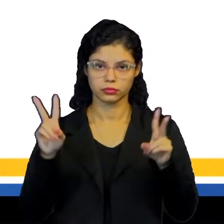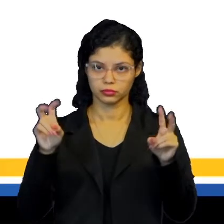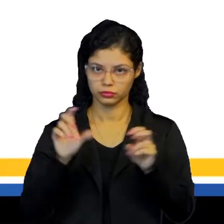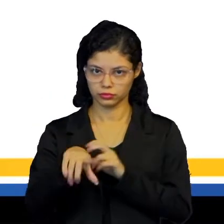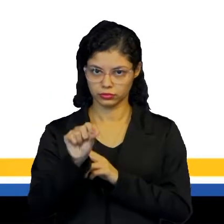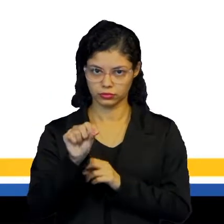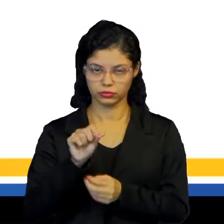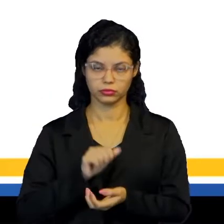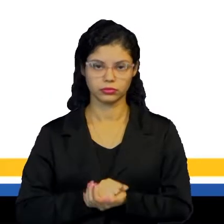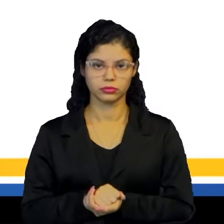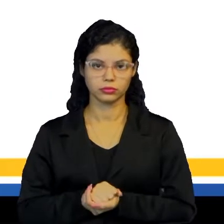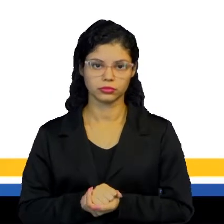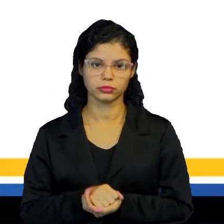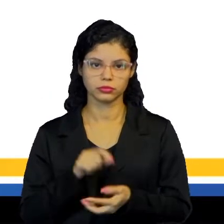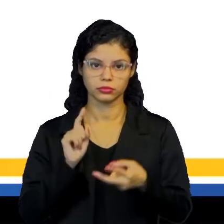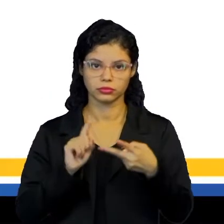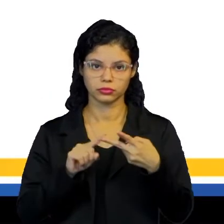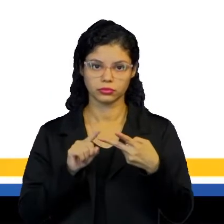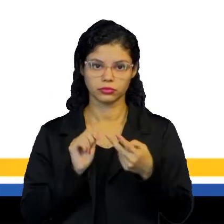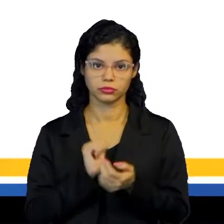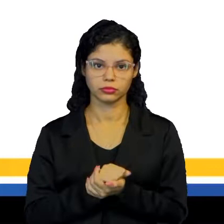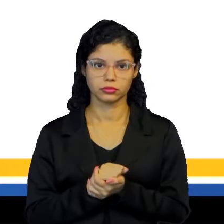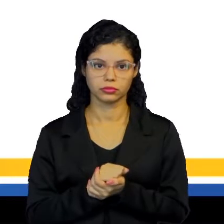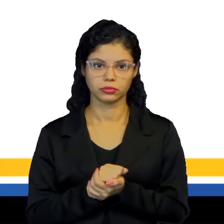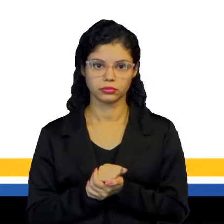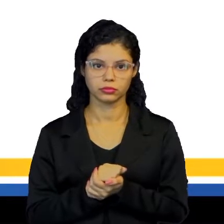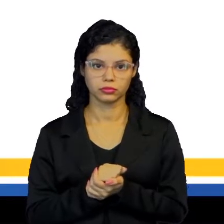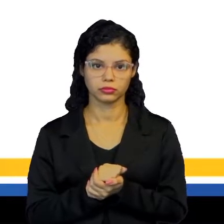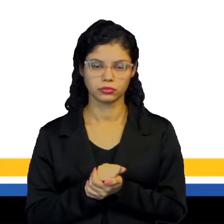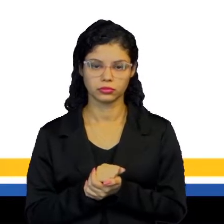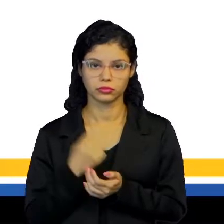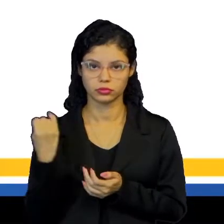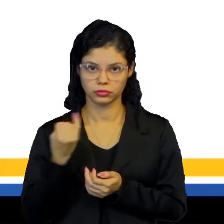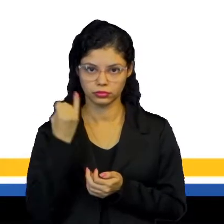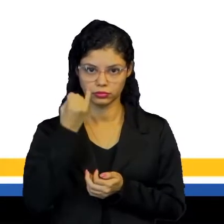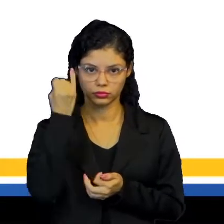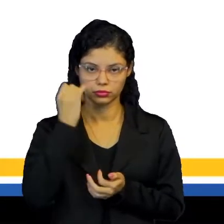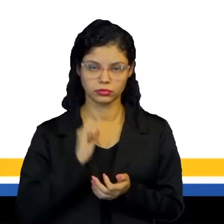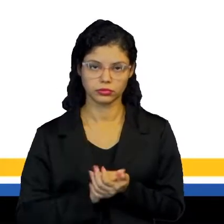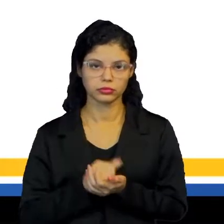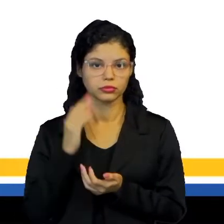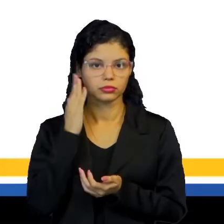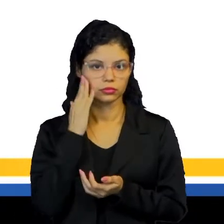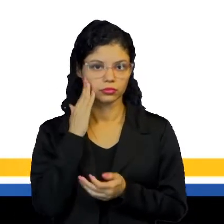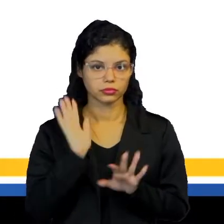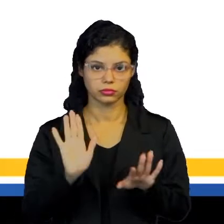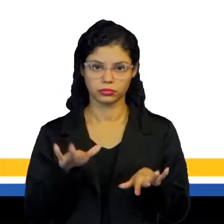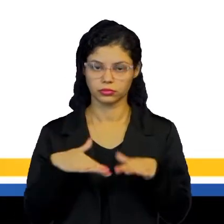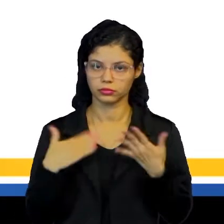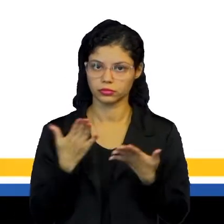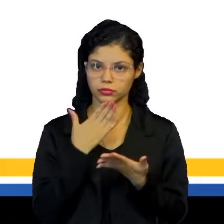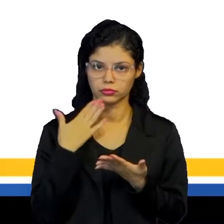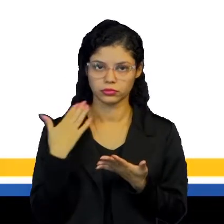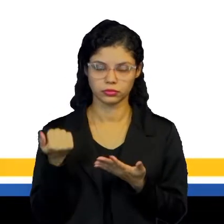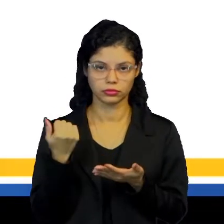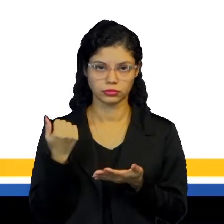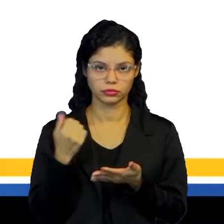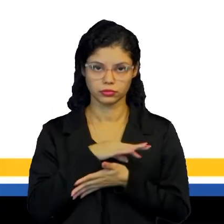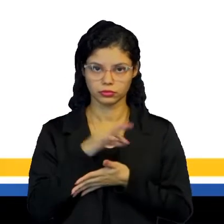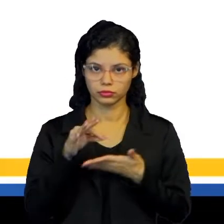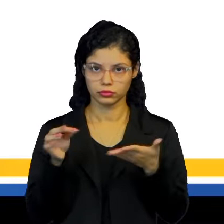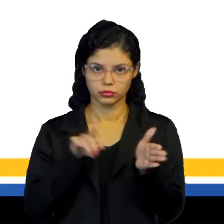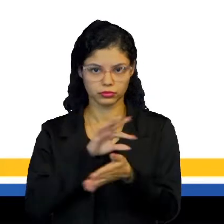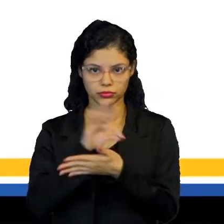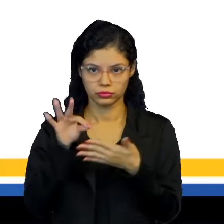o tema. O segundo vai ficando cada vez mais importante. Entenda qual o melhor tipo